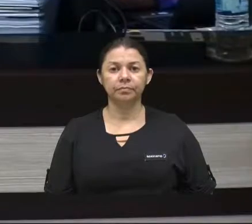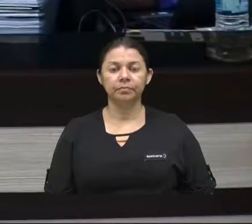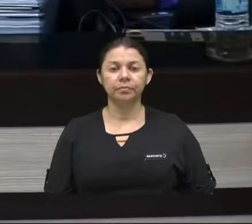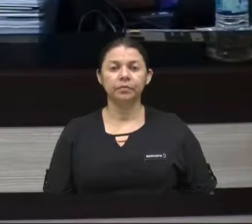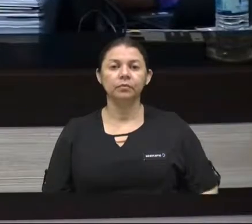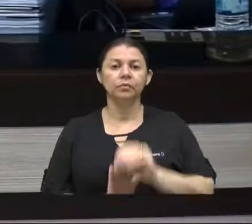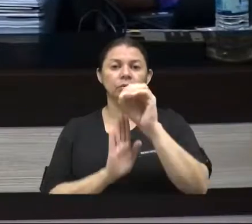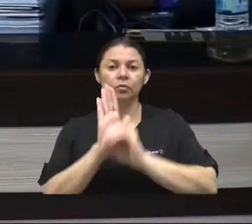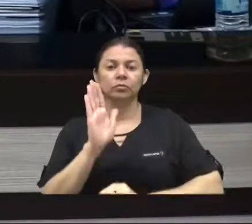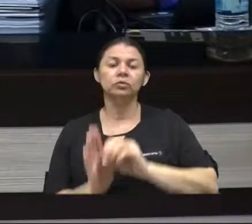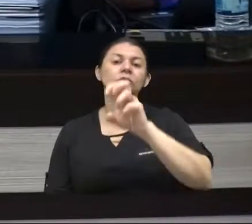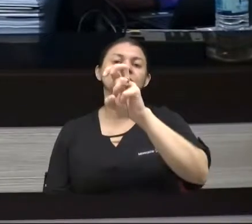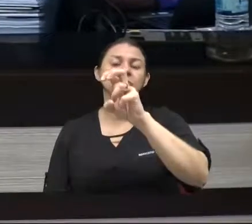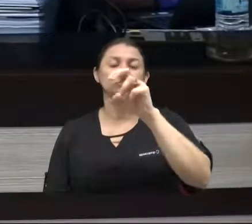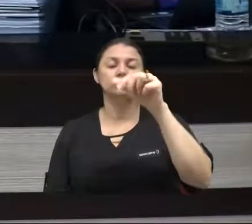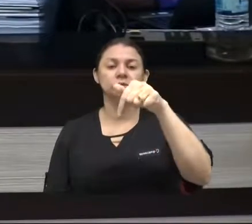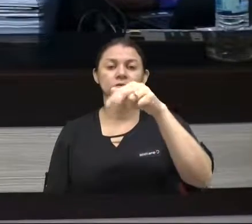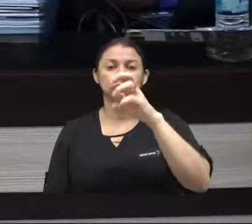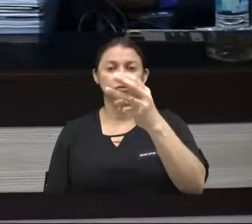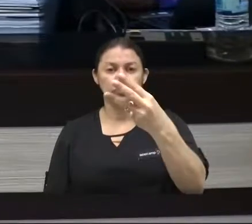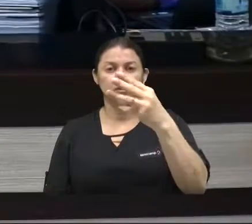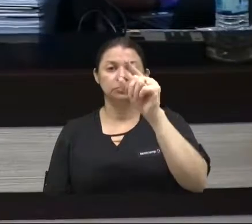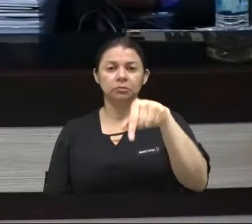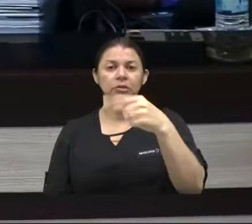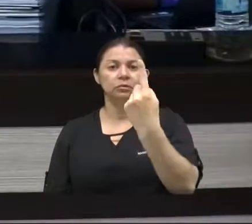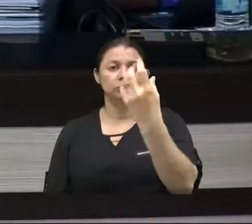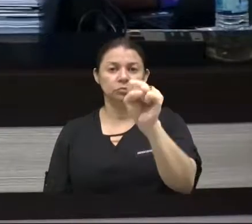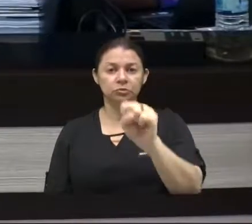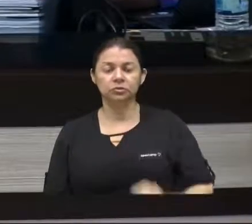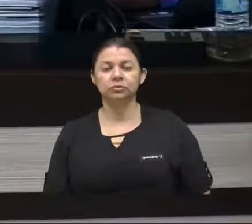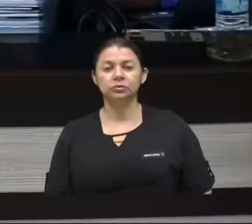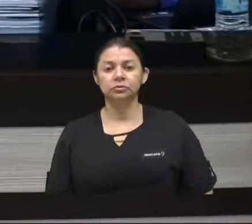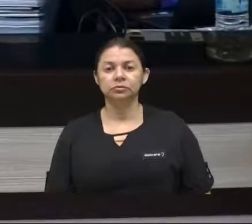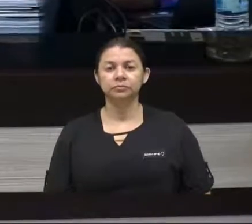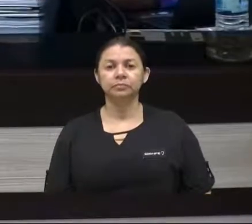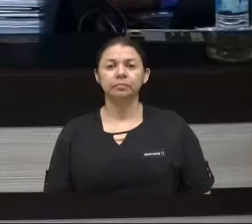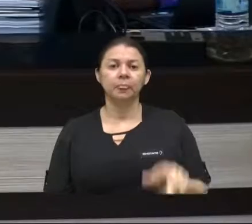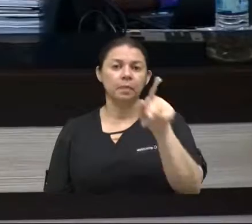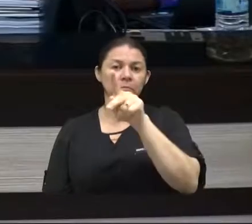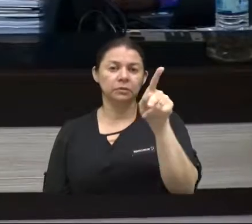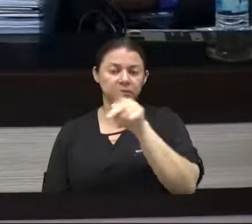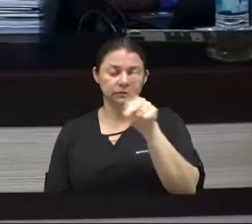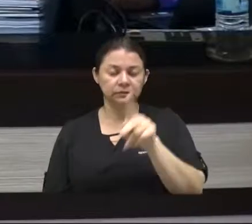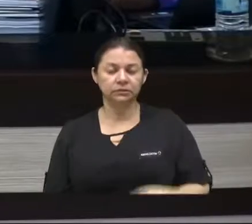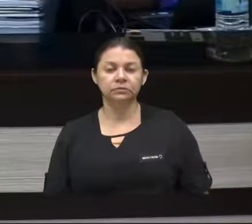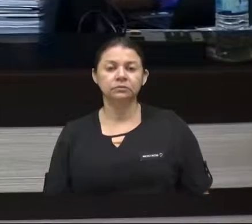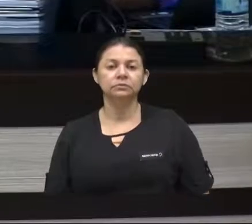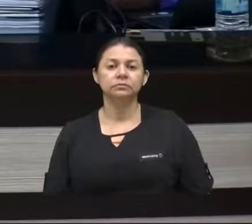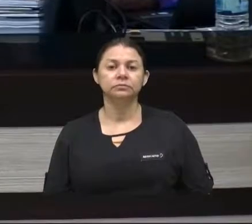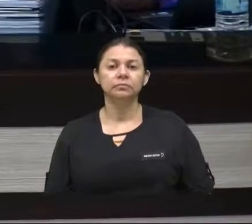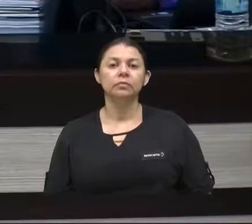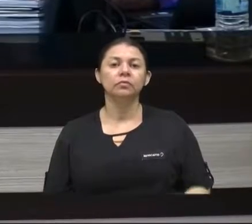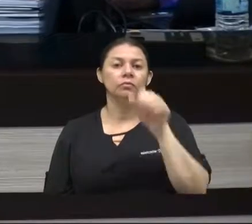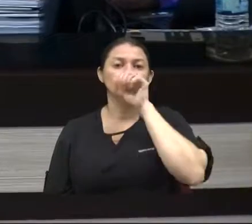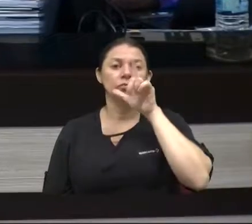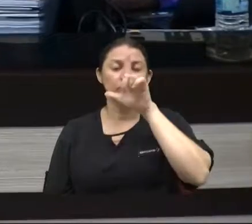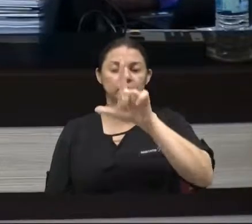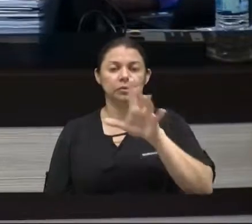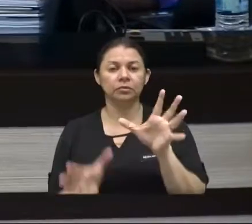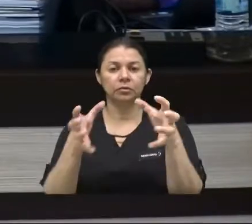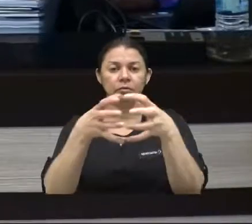Ofício 573/2018, excelentíssimo senhor José Roberto Bernardo, presidente da Câmara Municipal de Limeira. Encaminha projeto de